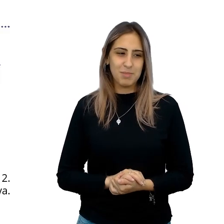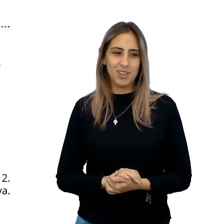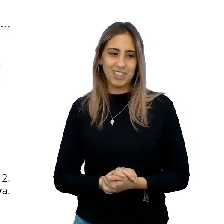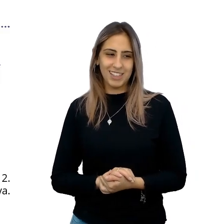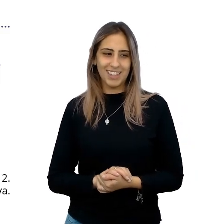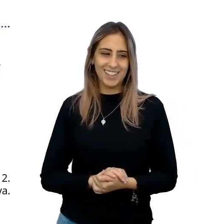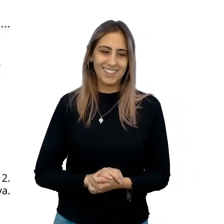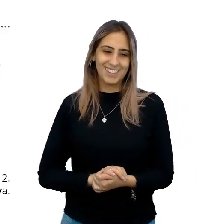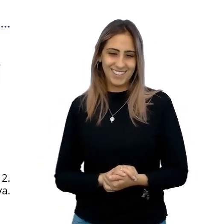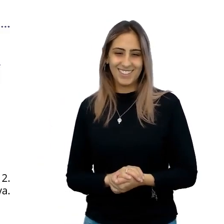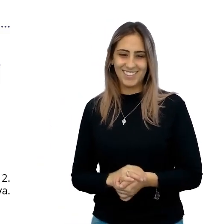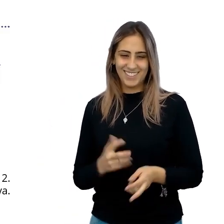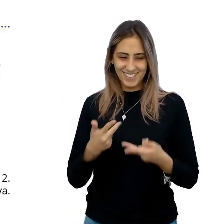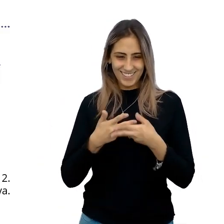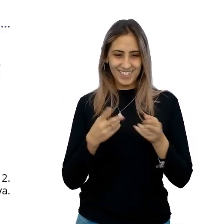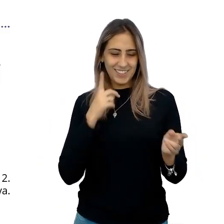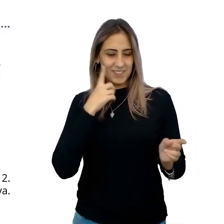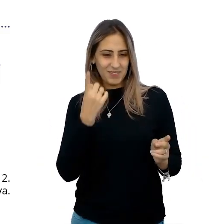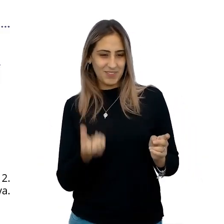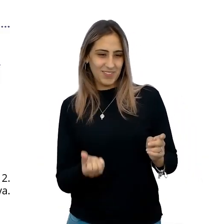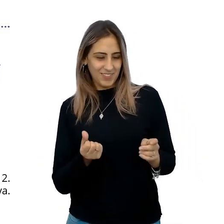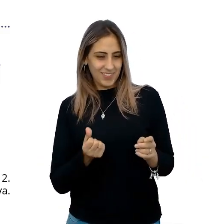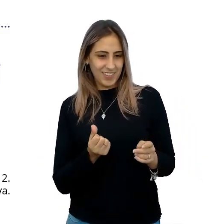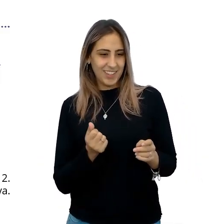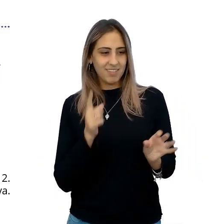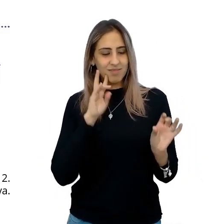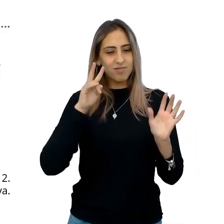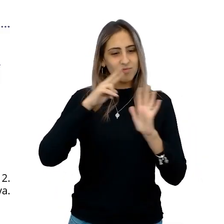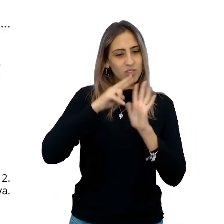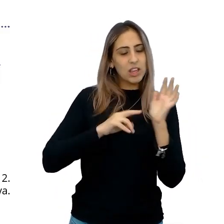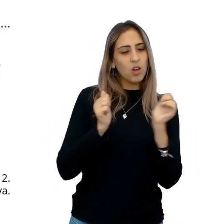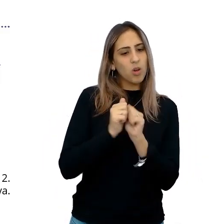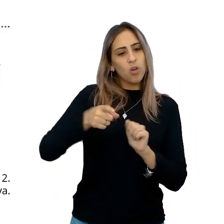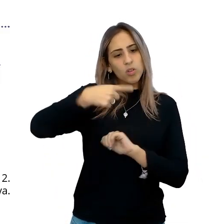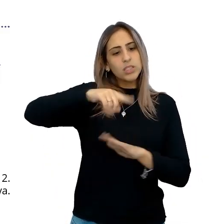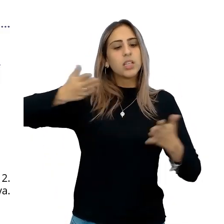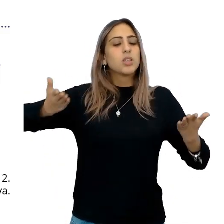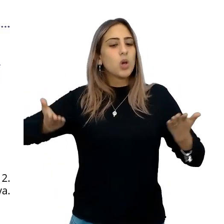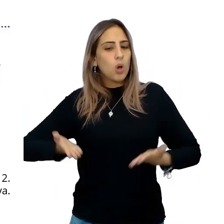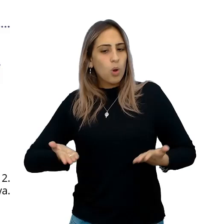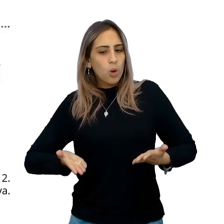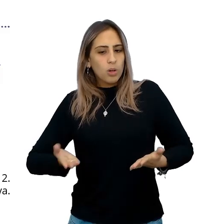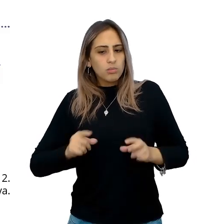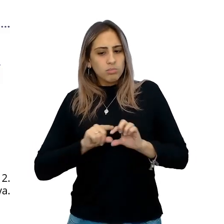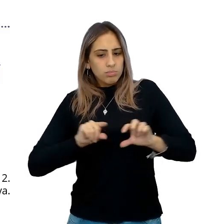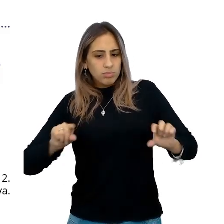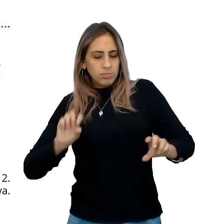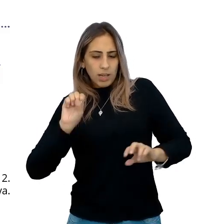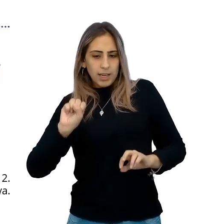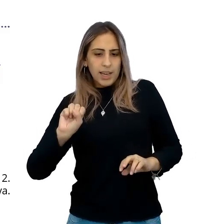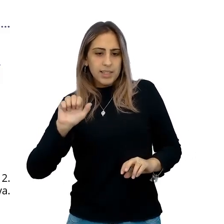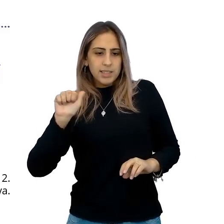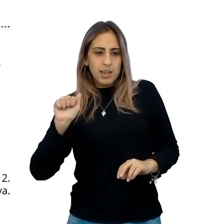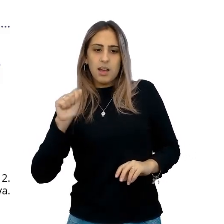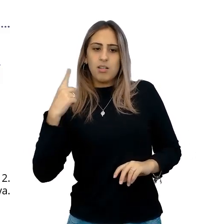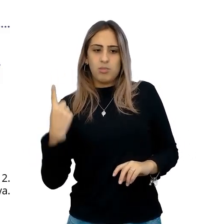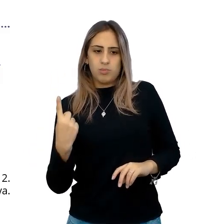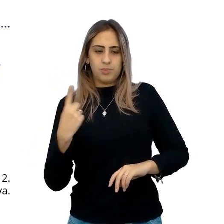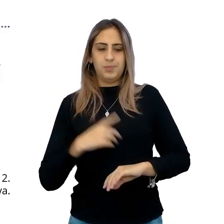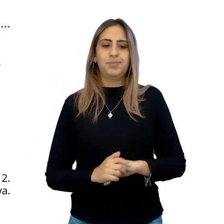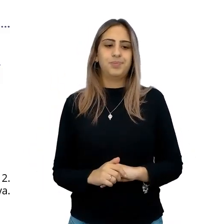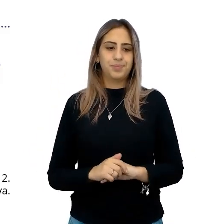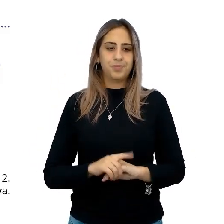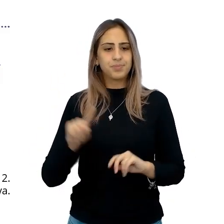resumo aí fácil para vocês, né? Mas eu vou ler com vocês hoje a linha da SA1, quer dizer, quais são